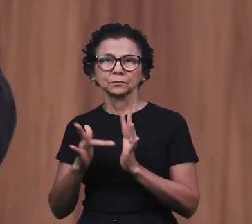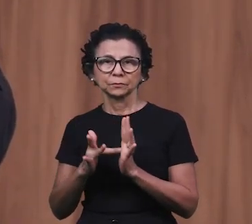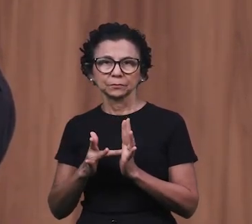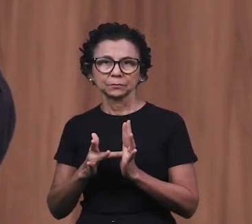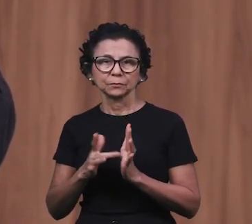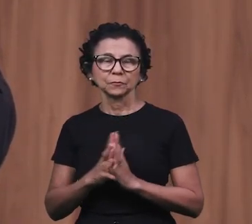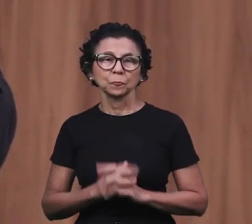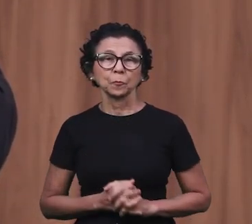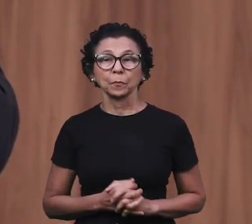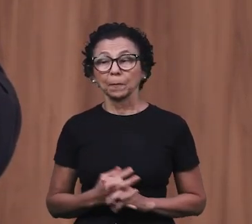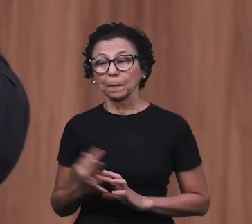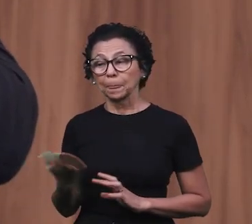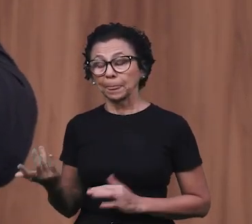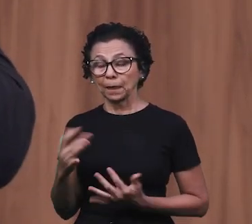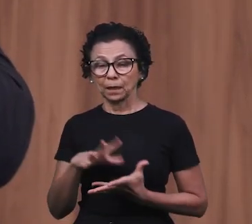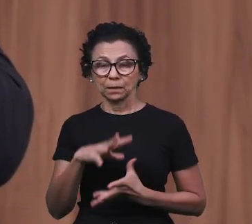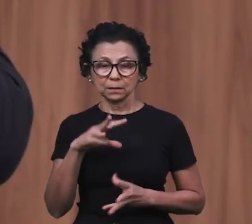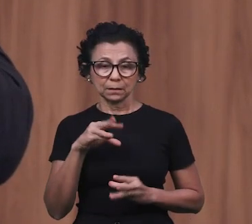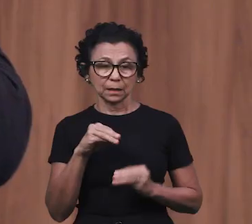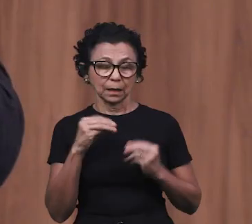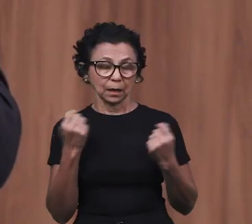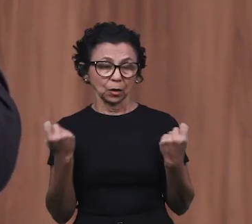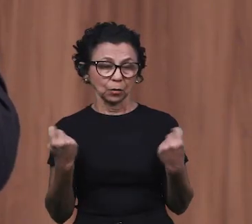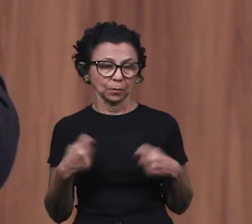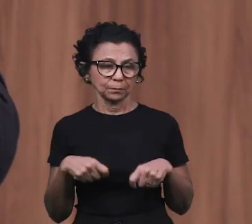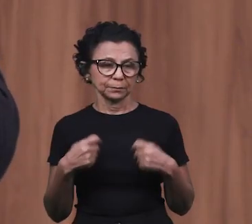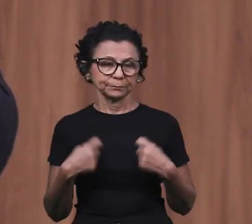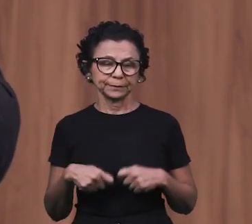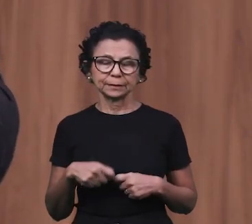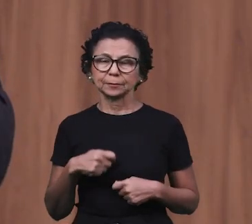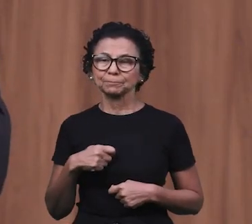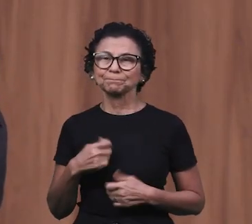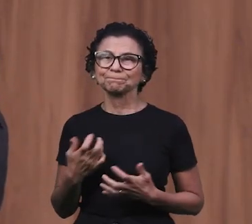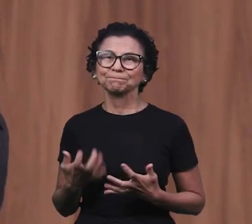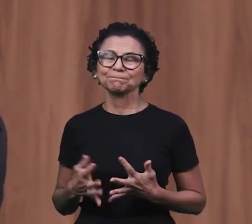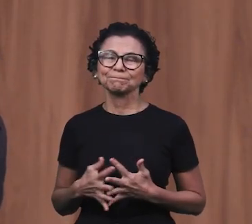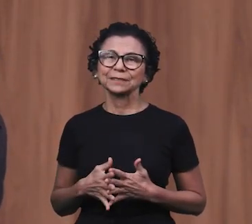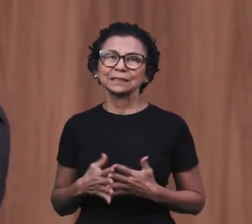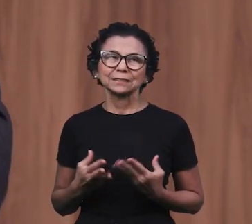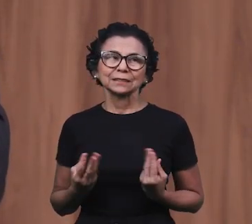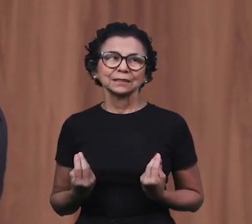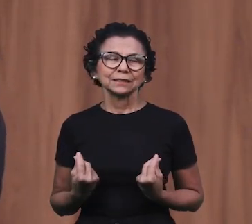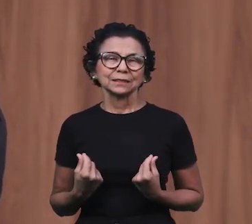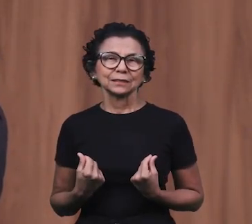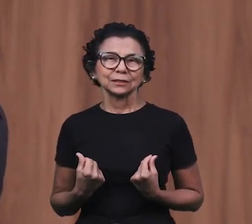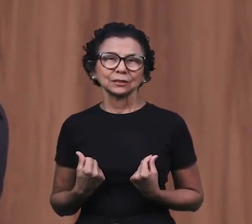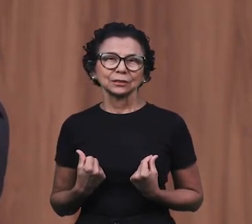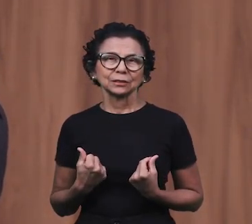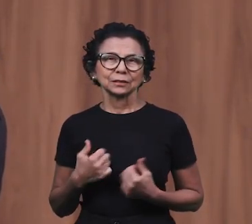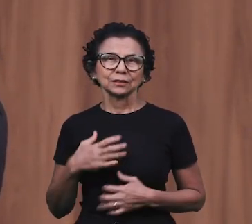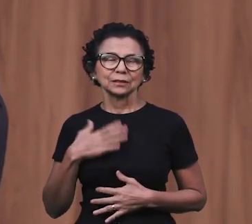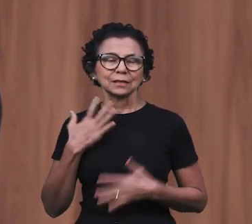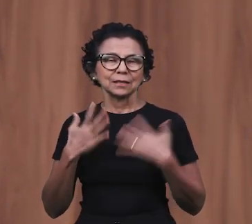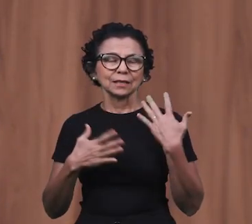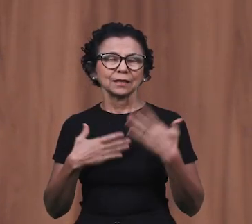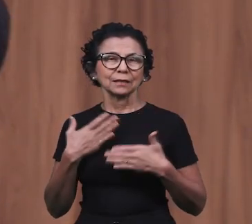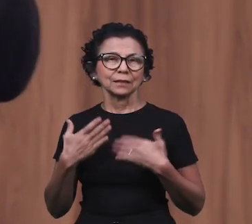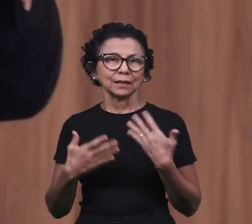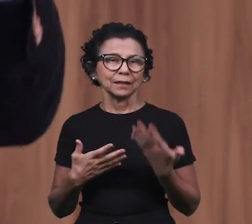alma, pastor Lourenço, onde a nossa alma, ela se inquieta, não pela fome, mas